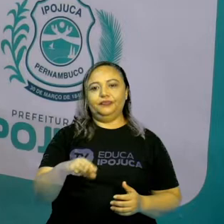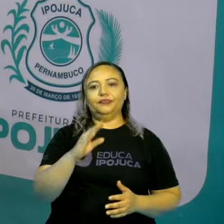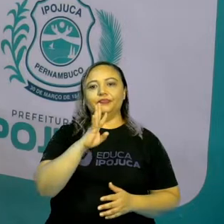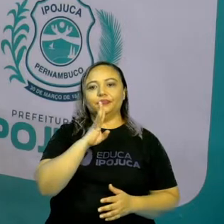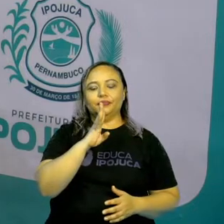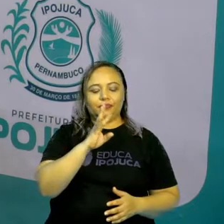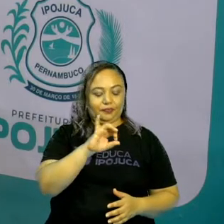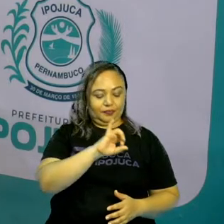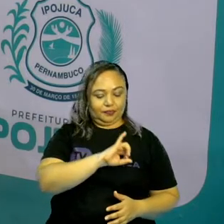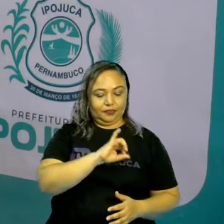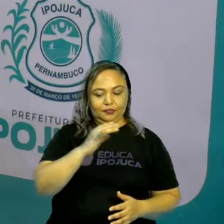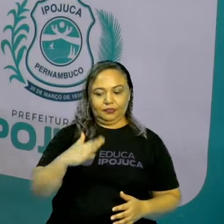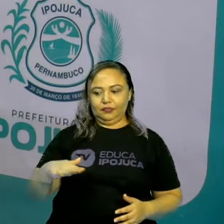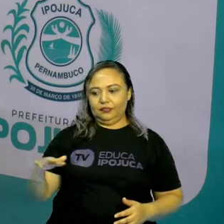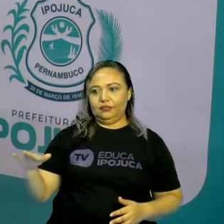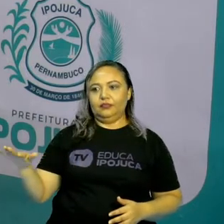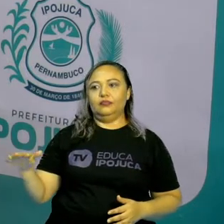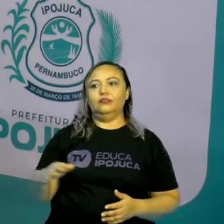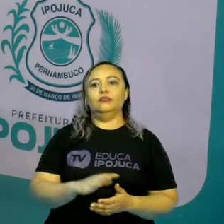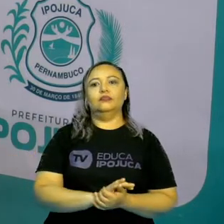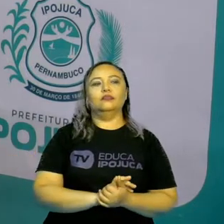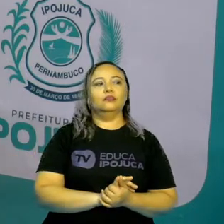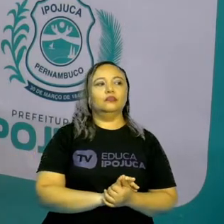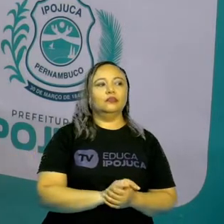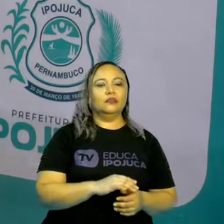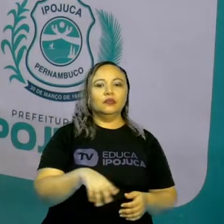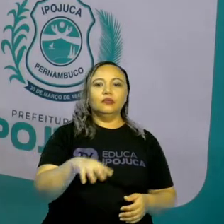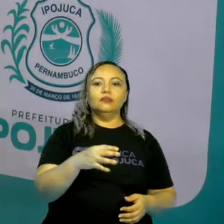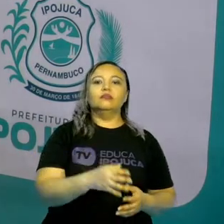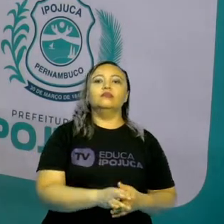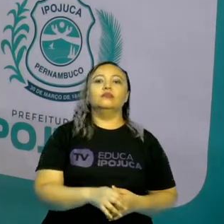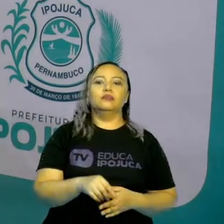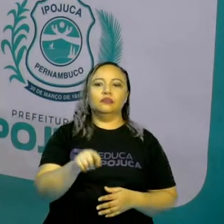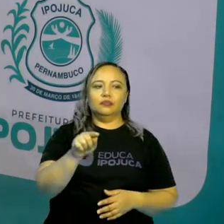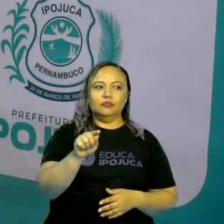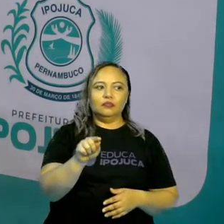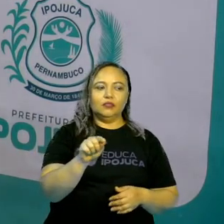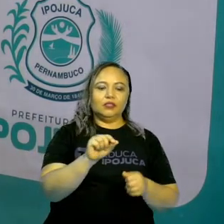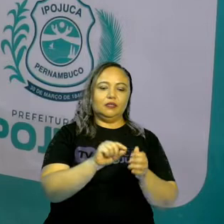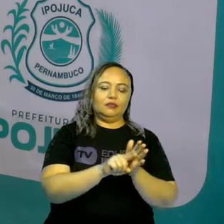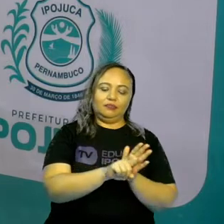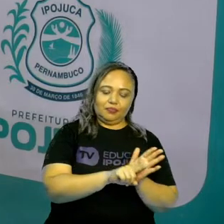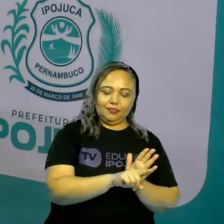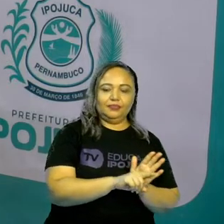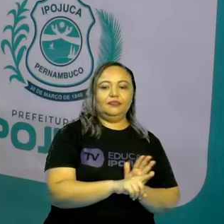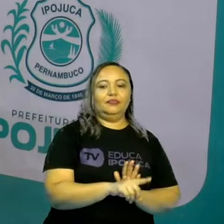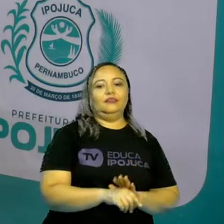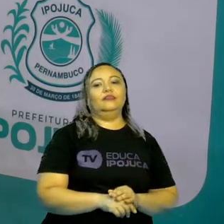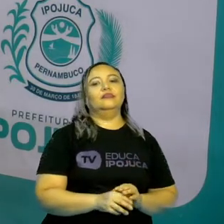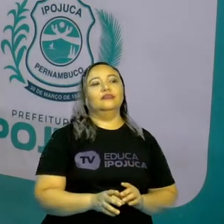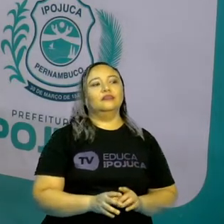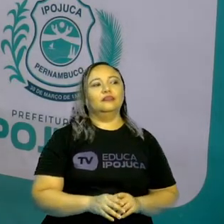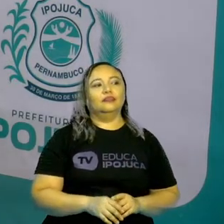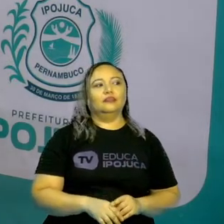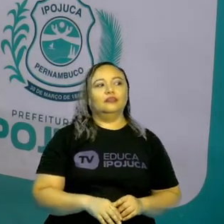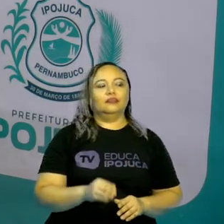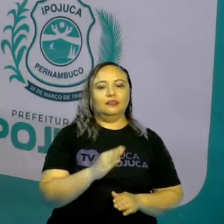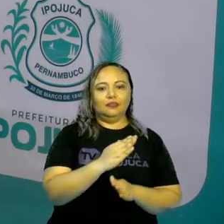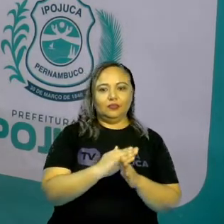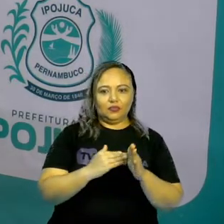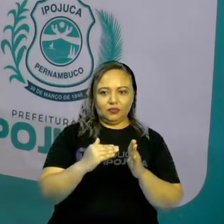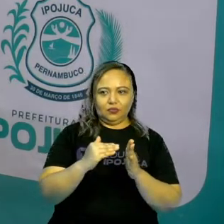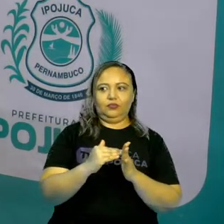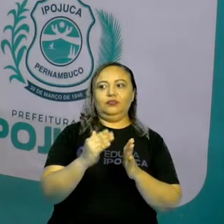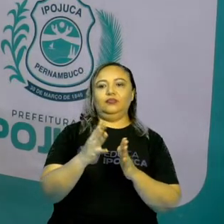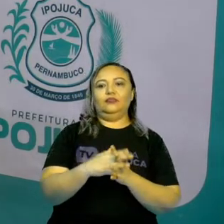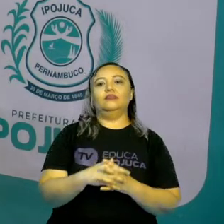rápida, mas isso significa que se você ficou curioso, você vai pesquisar mais todos os pontos aqui que